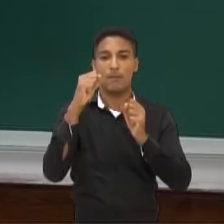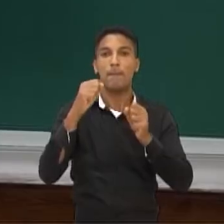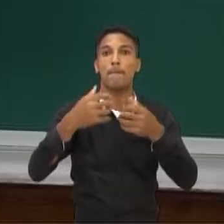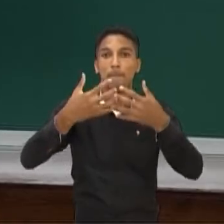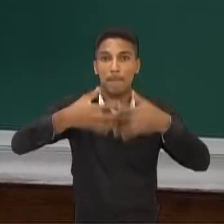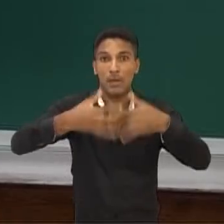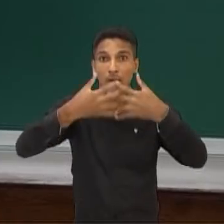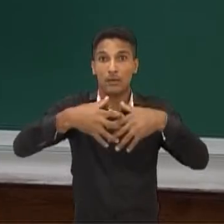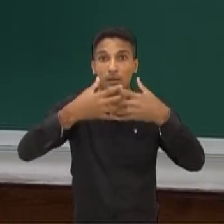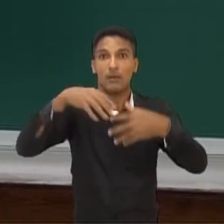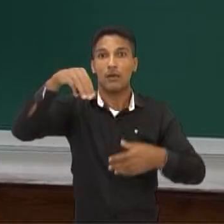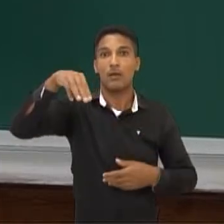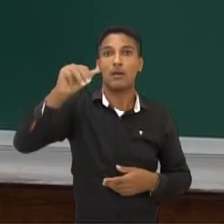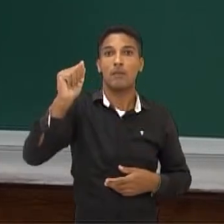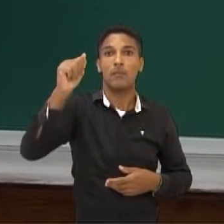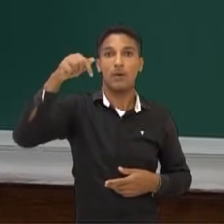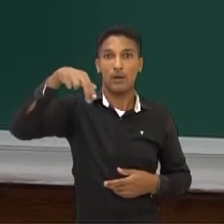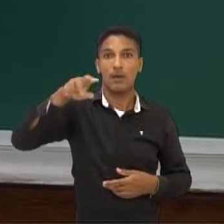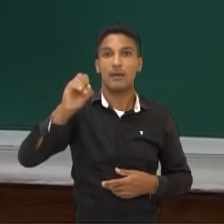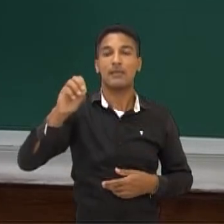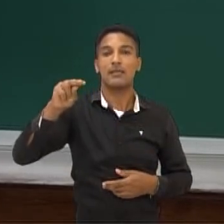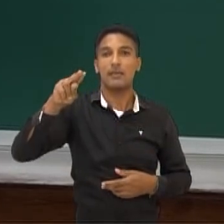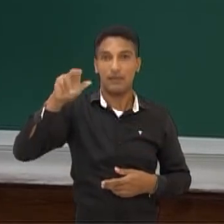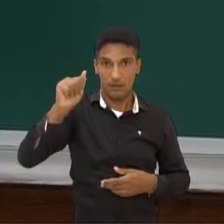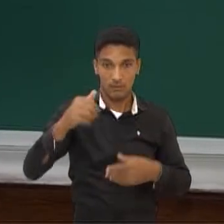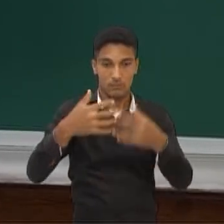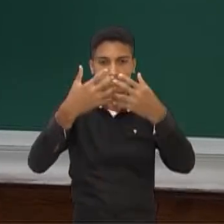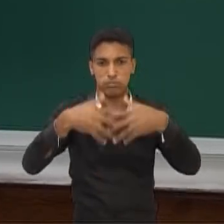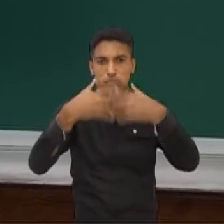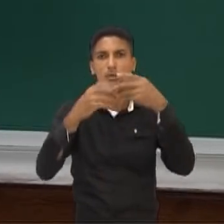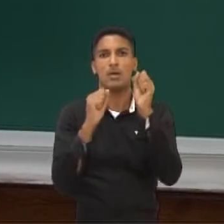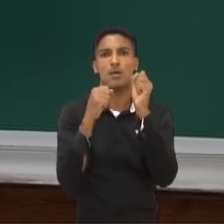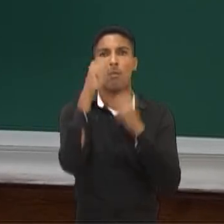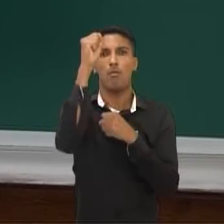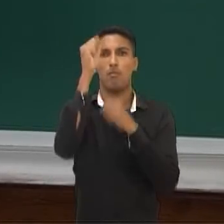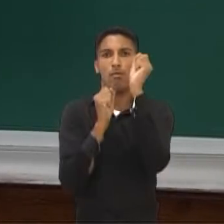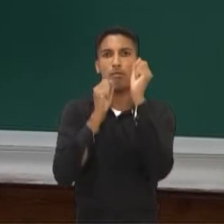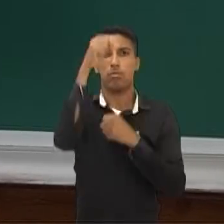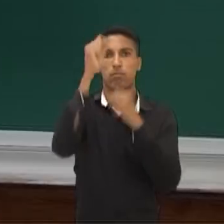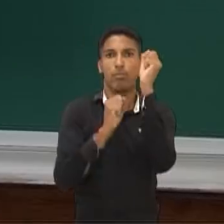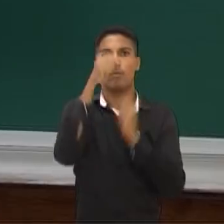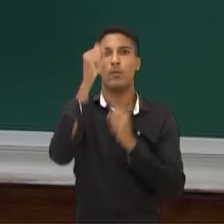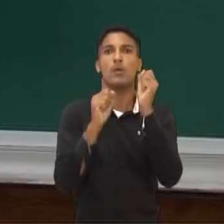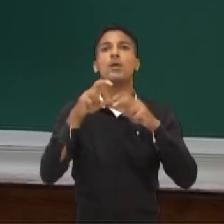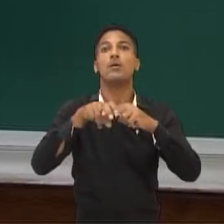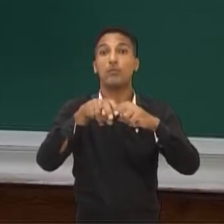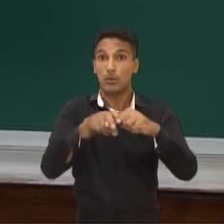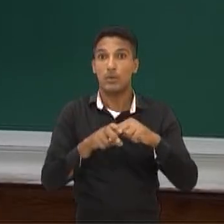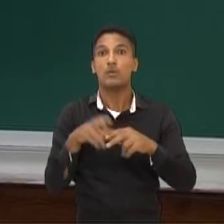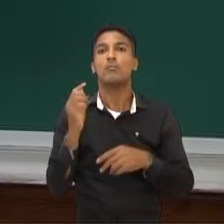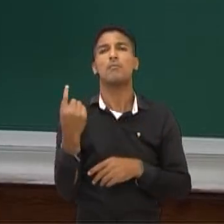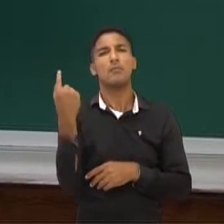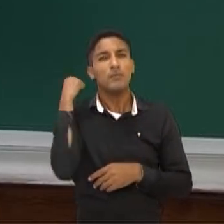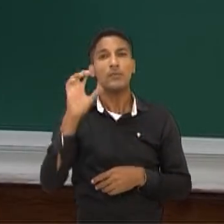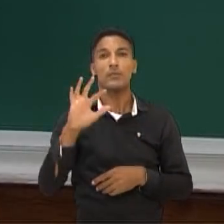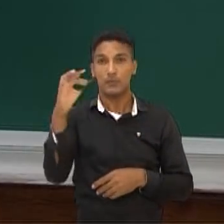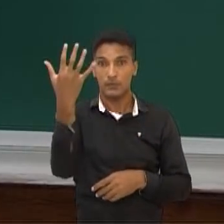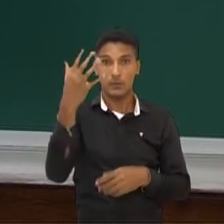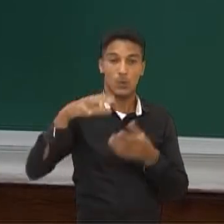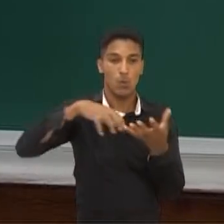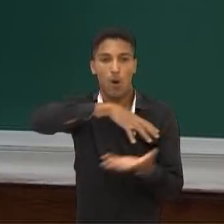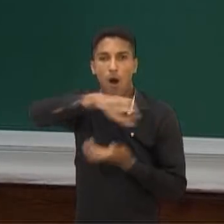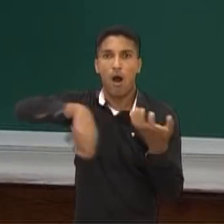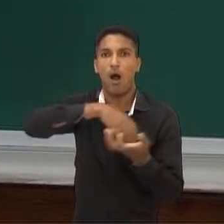Industrial. Foi graças à física que nós tivemos aí as famosas revoluções industriais. Então,